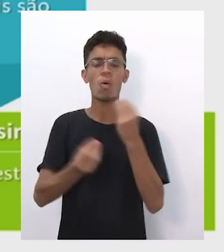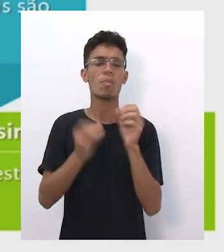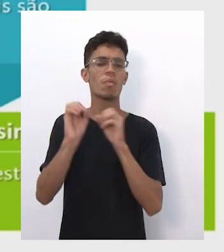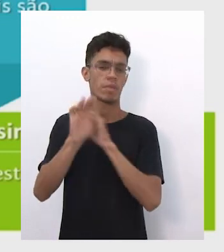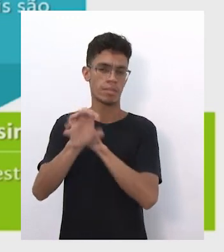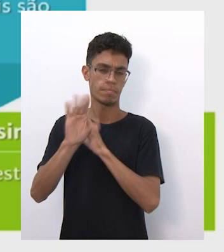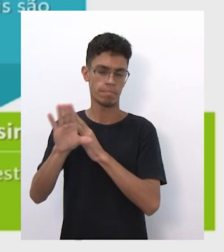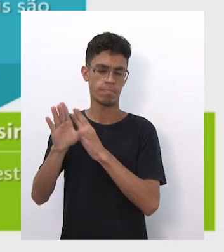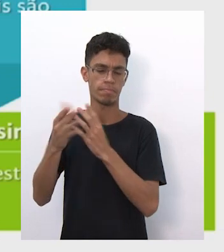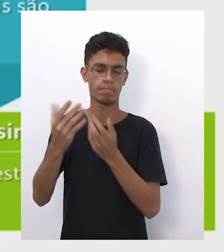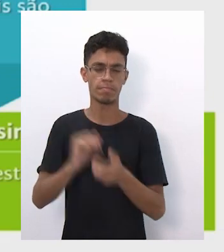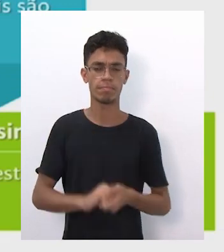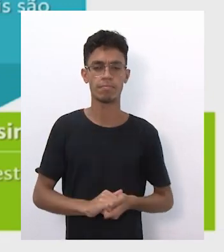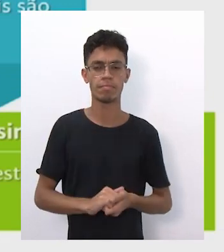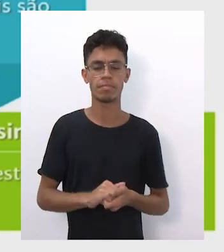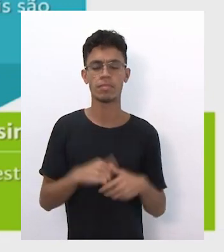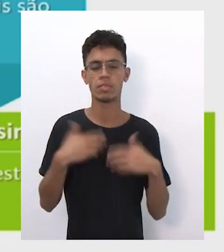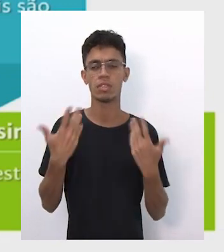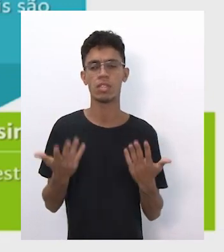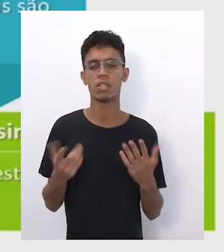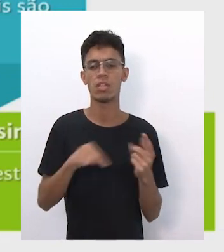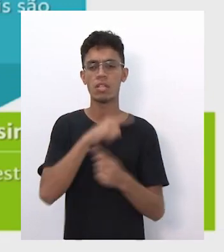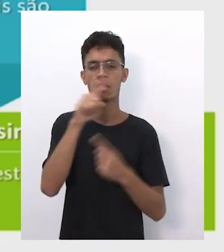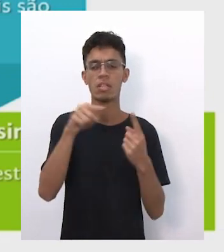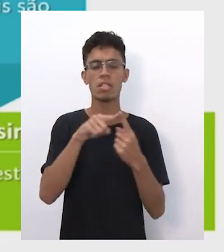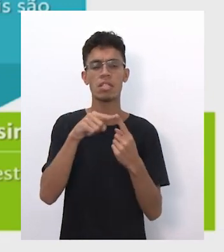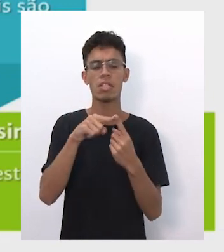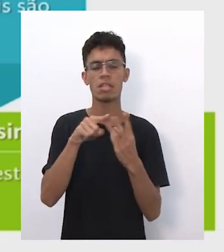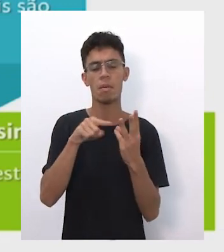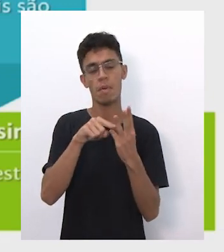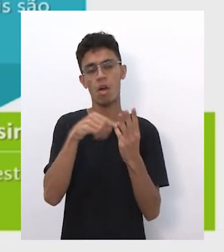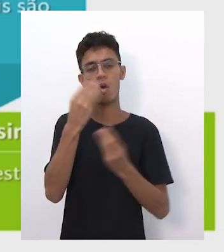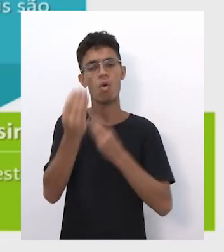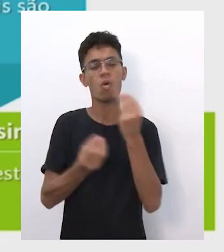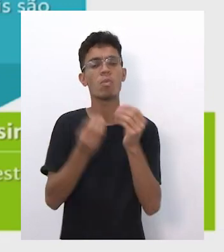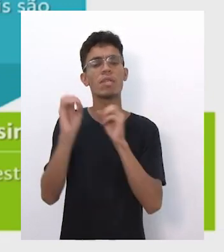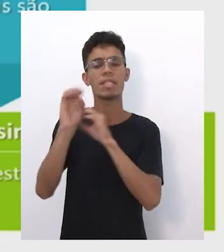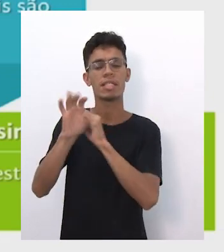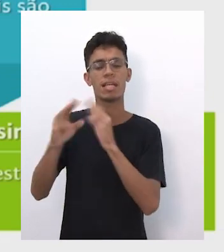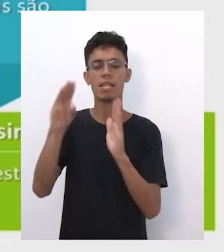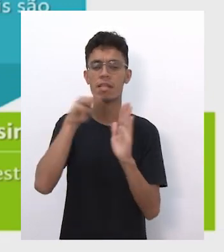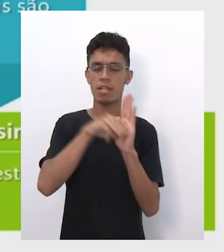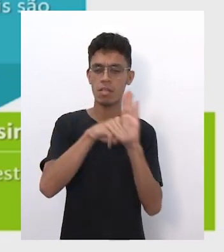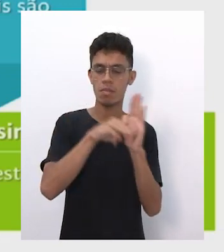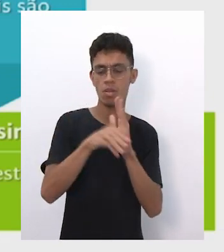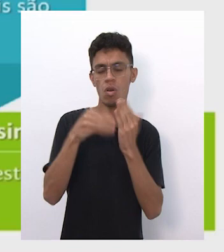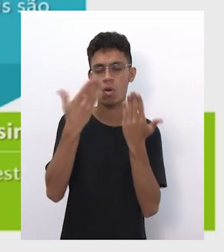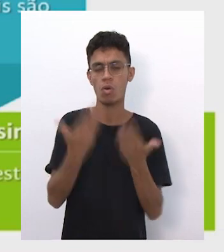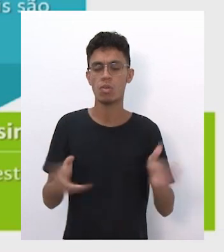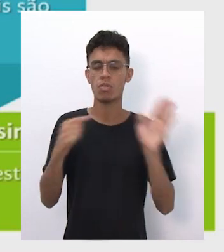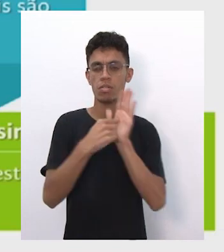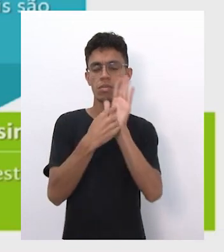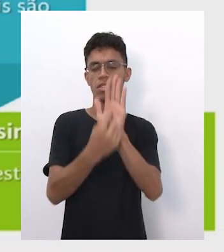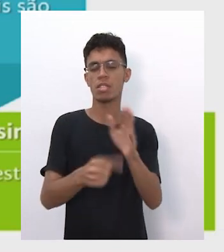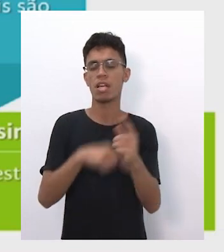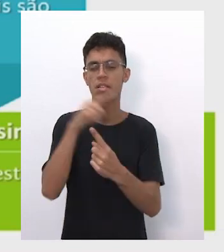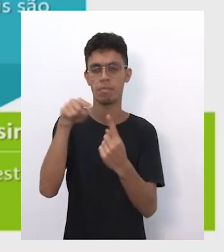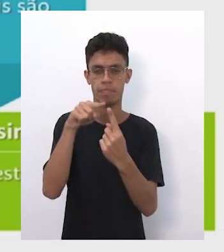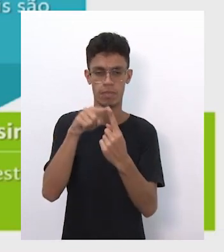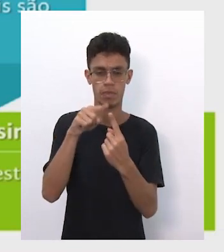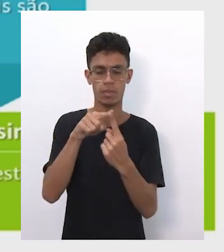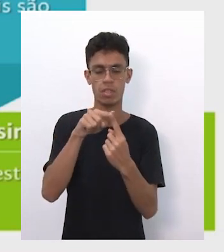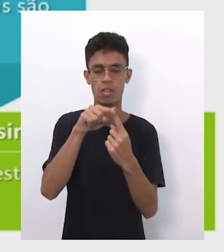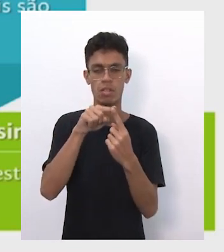ensinar? Então, esse como vamos ensinar é a metodologia. Então, hoje a gente vai apresentar um tipo de metodologia